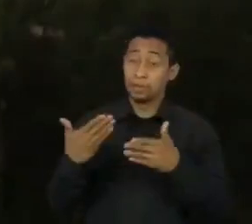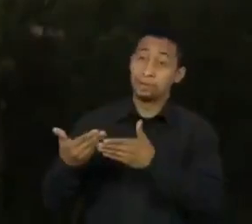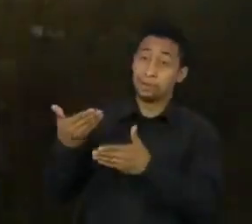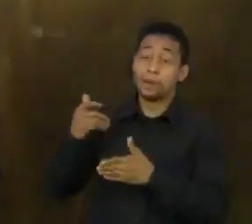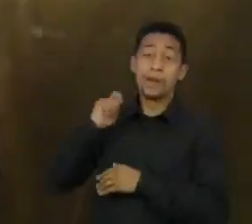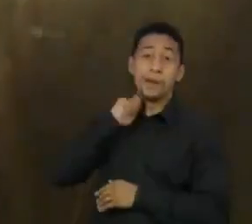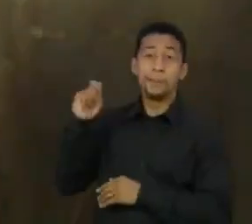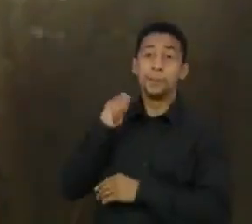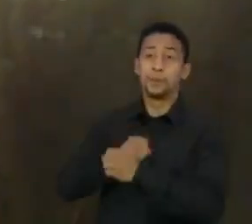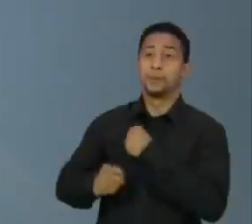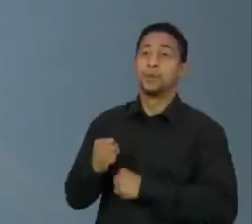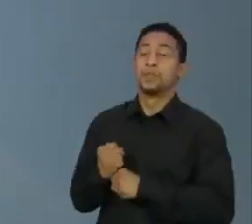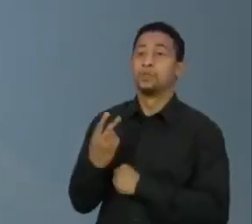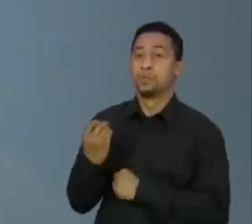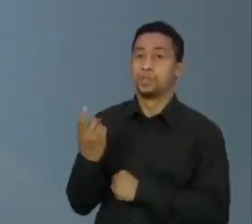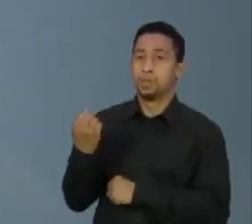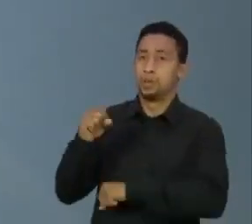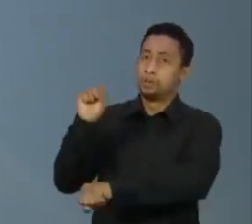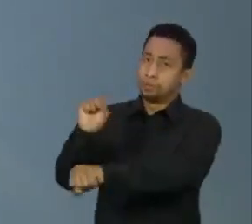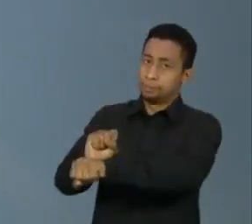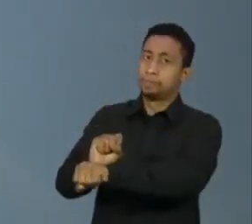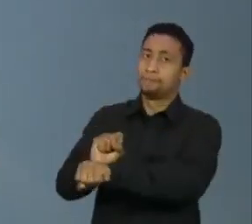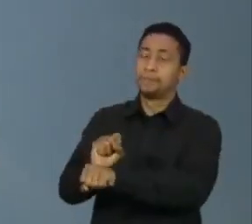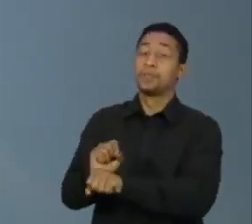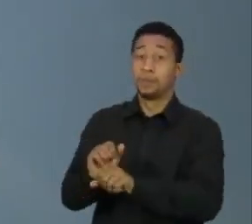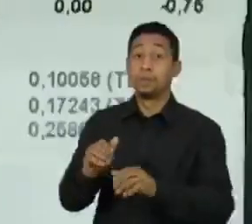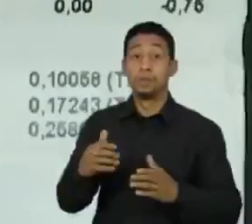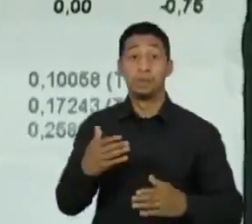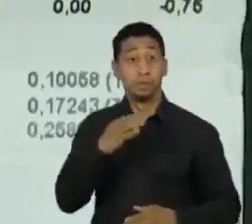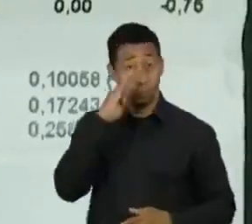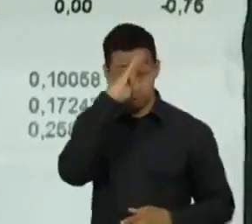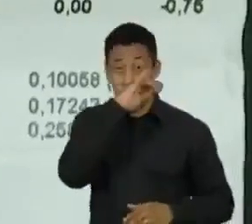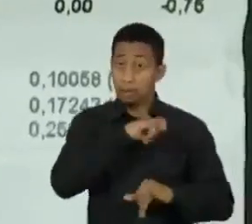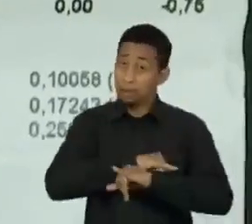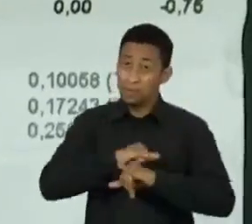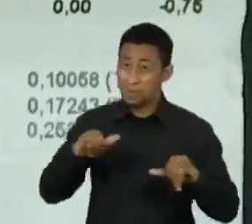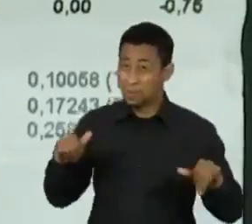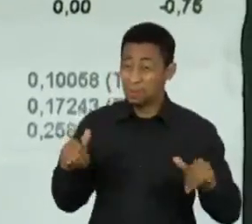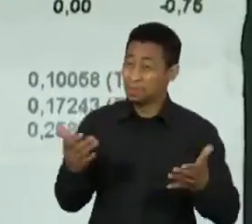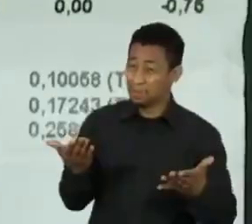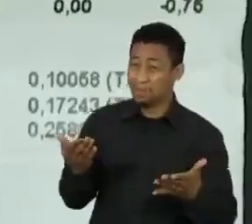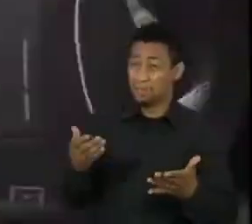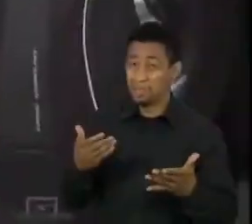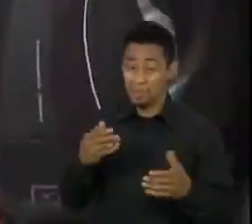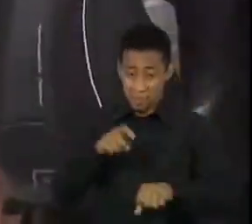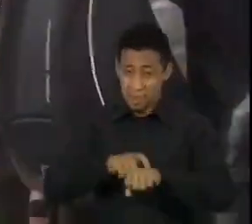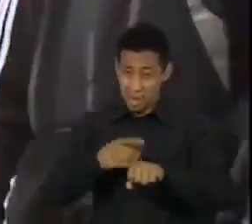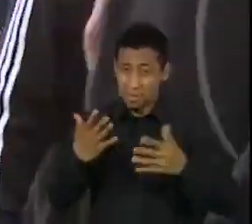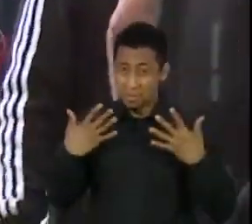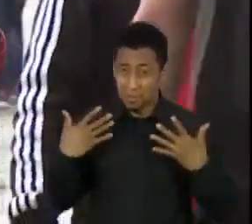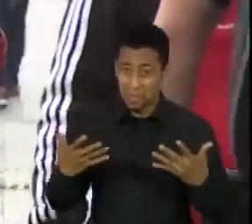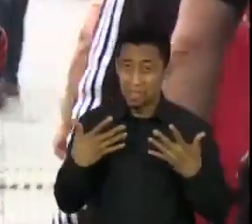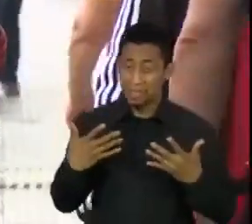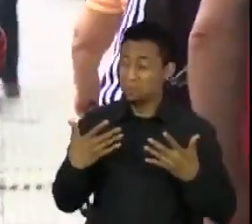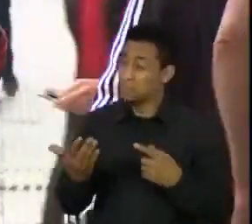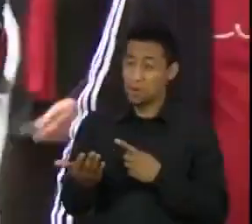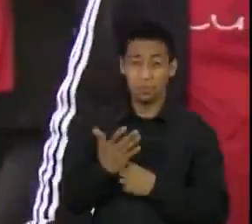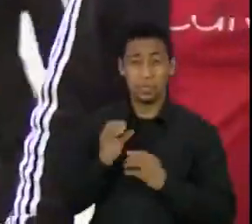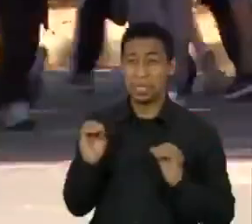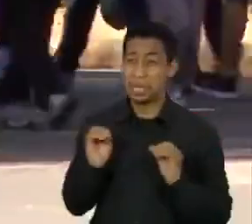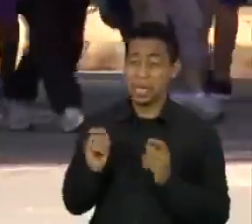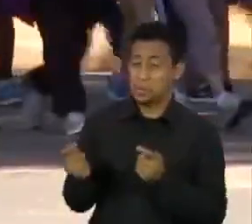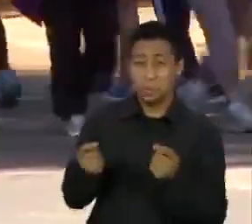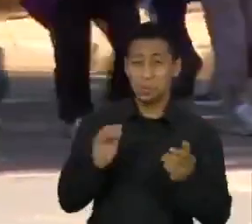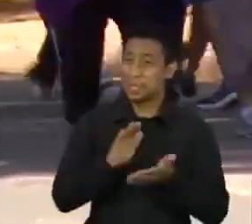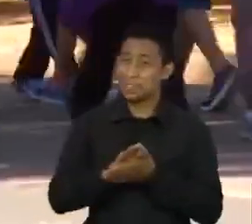extinto em abril de 2019 na ocasião bolsonaro disse que a medida não economiza energia e ainda afeta o